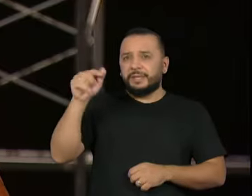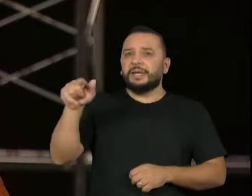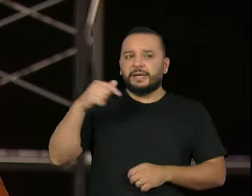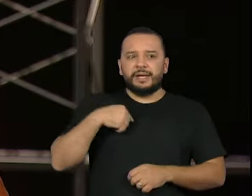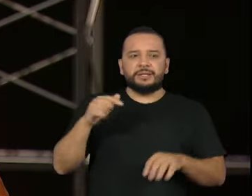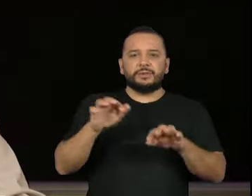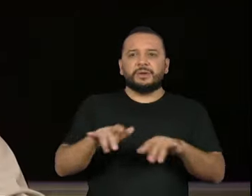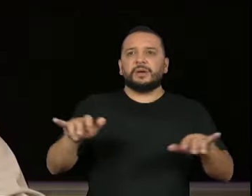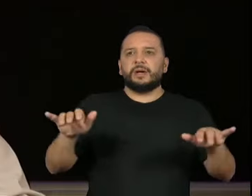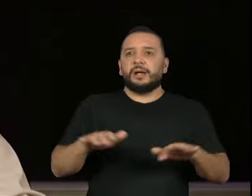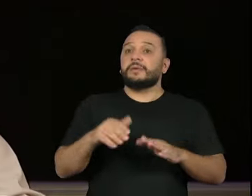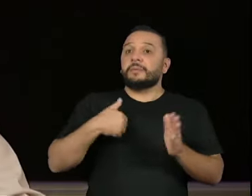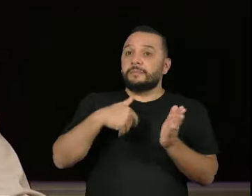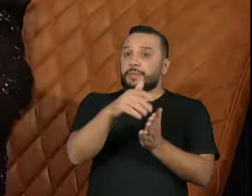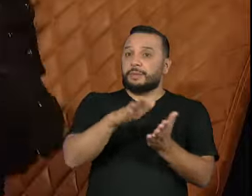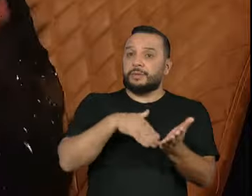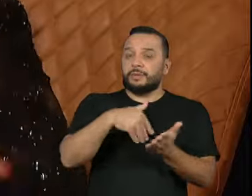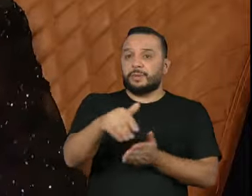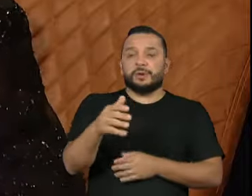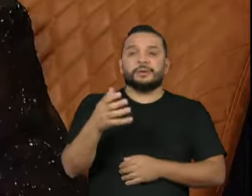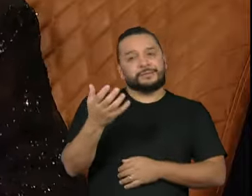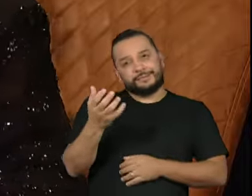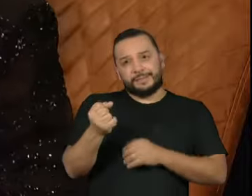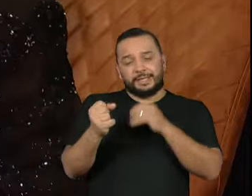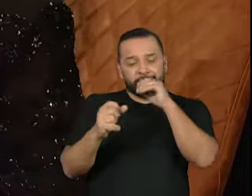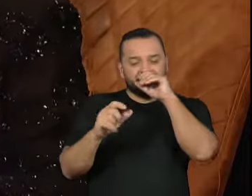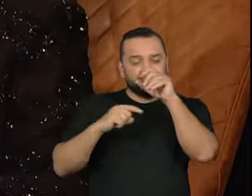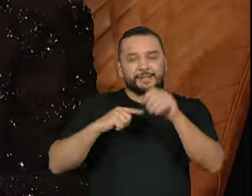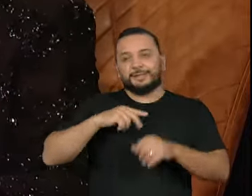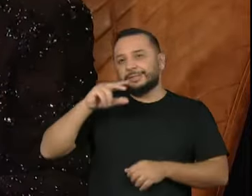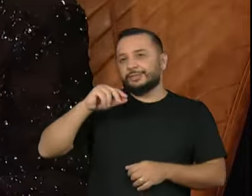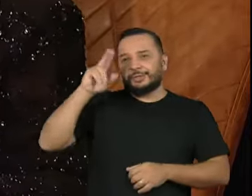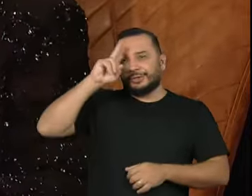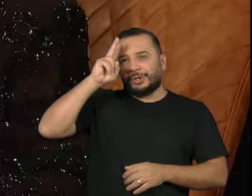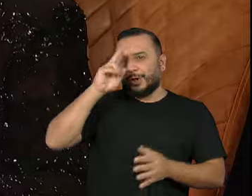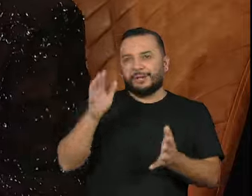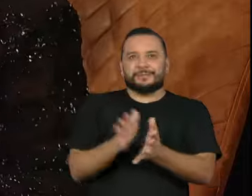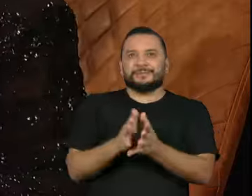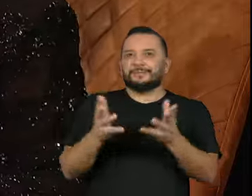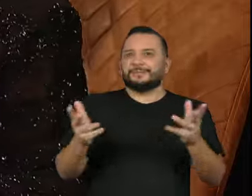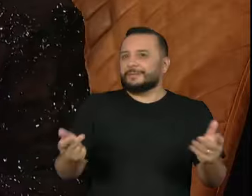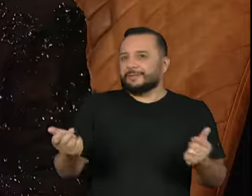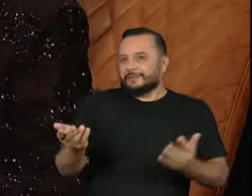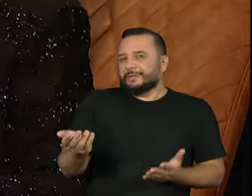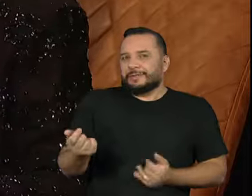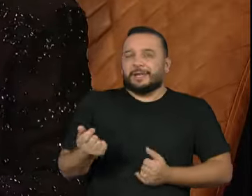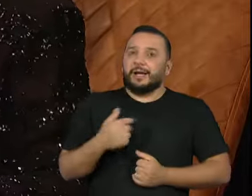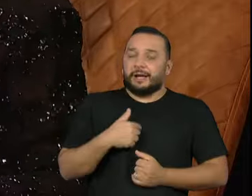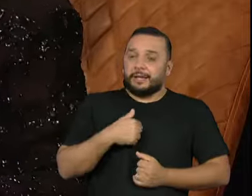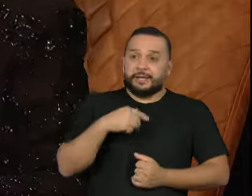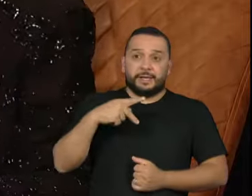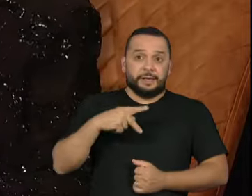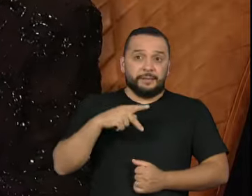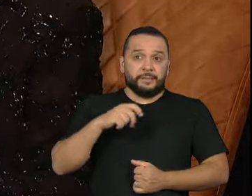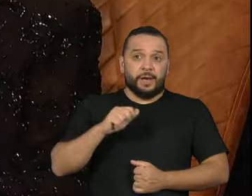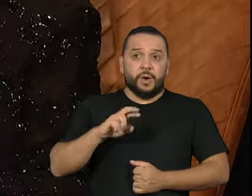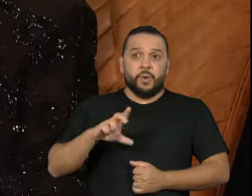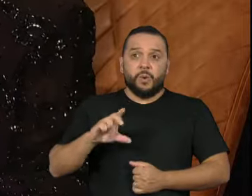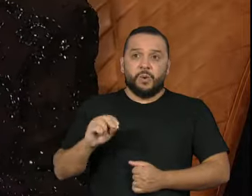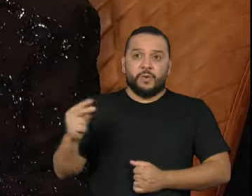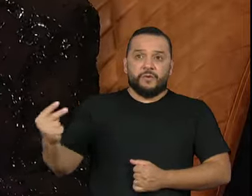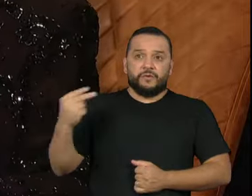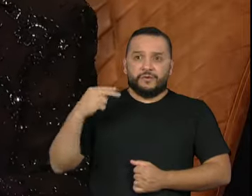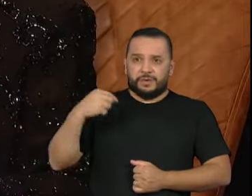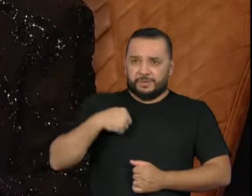eles pintaram. Nós temos histórias sensacionais. E aí, conclusão, o Paulo Cotrim me viu, logo